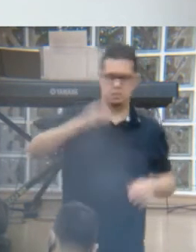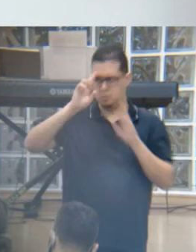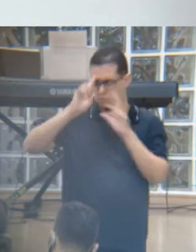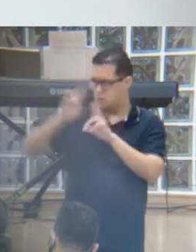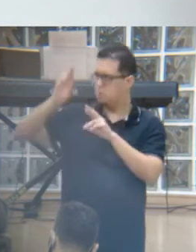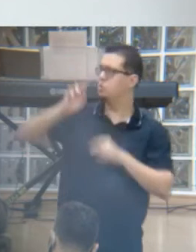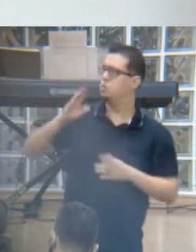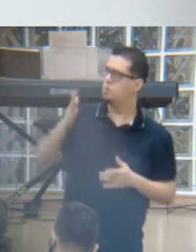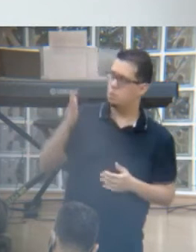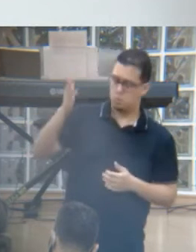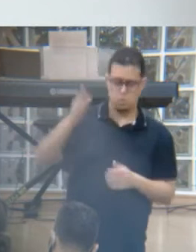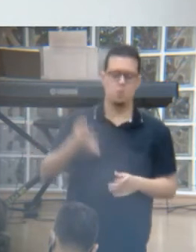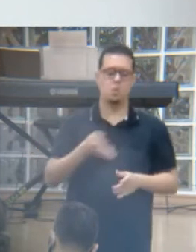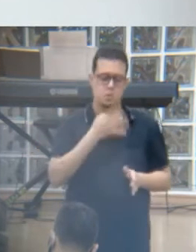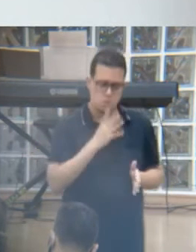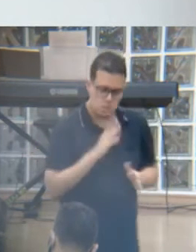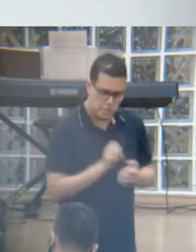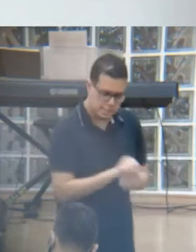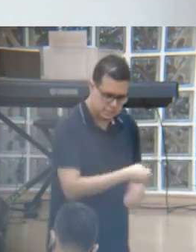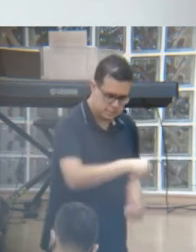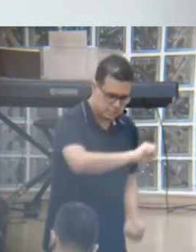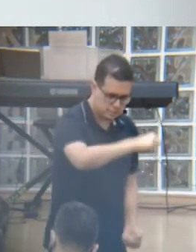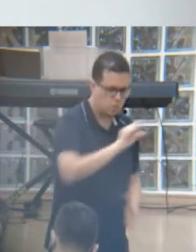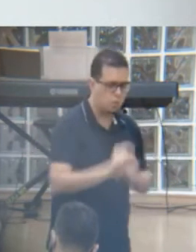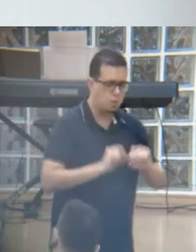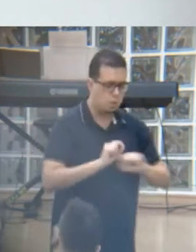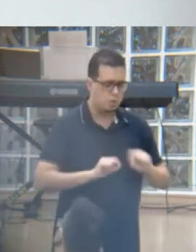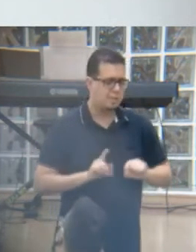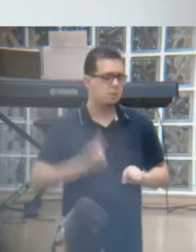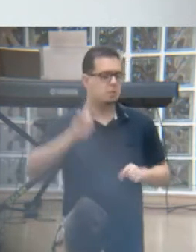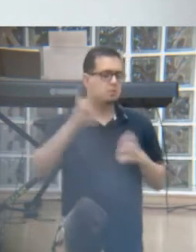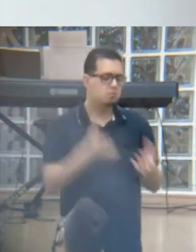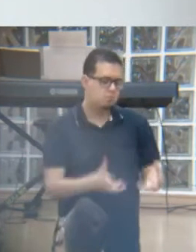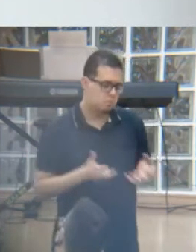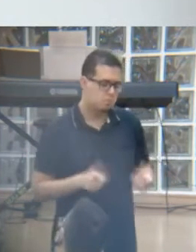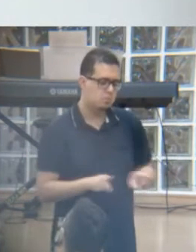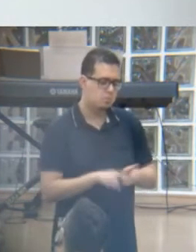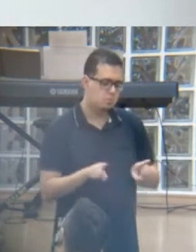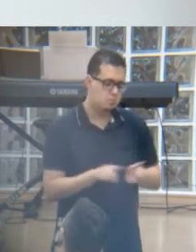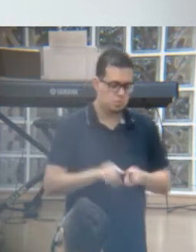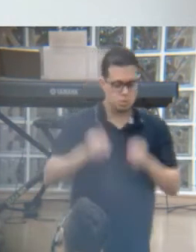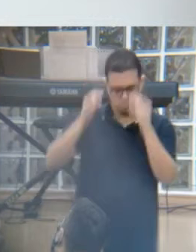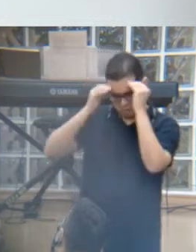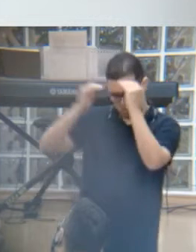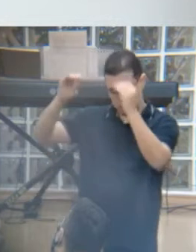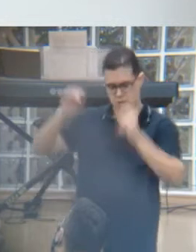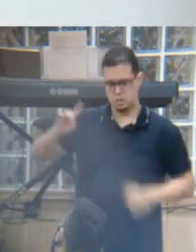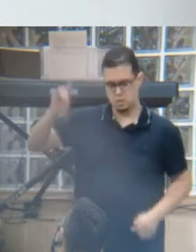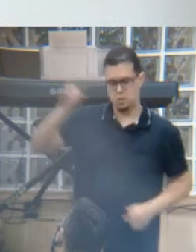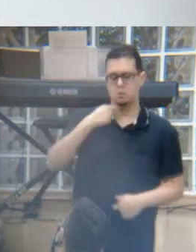a sua palavra e andar segundo a sua vontade, perante cuja face eu